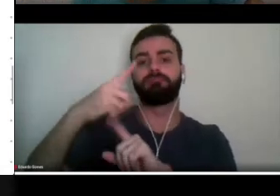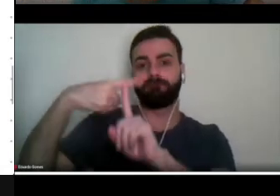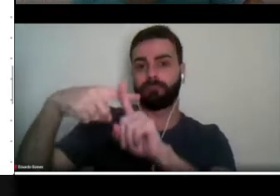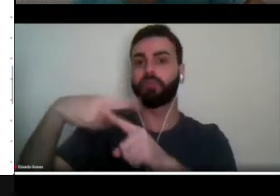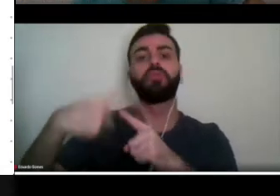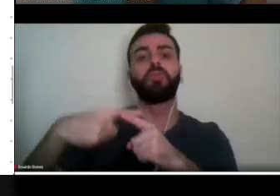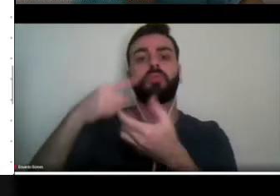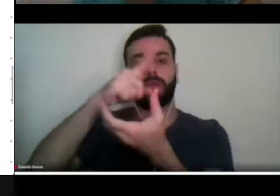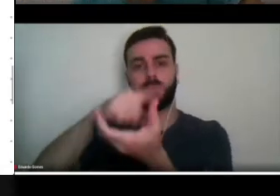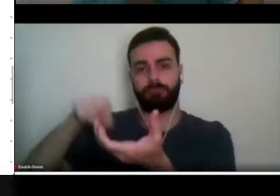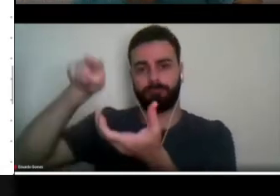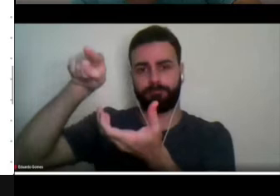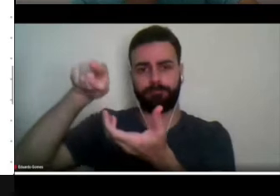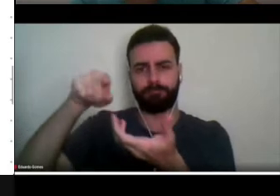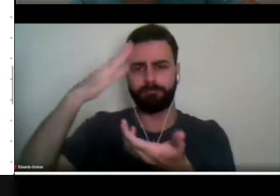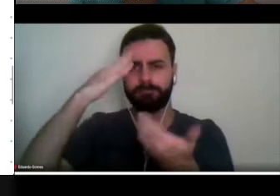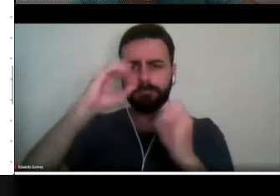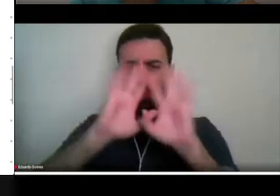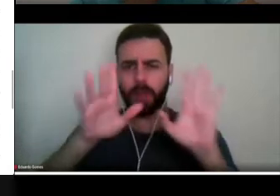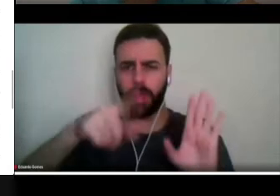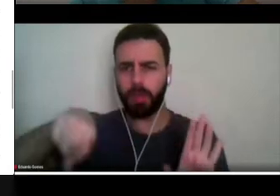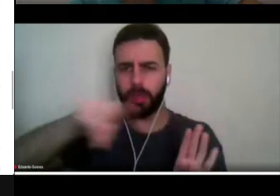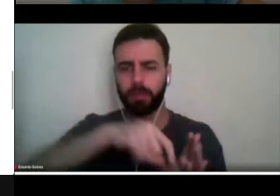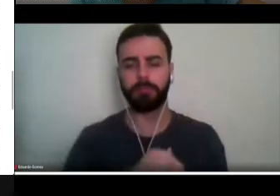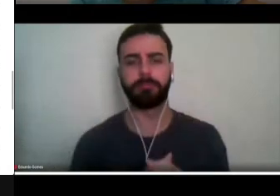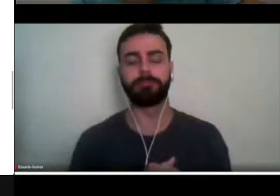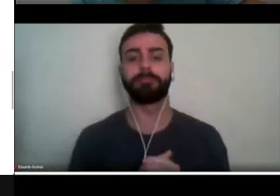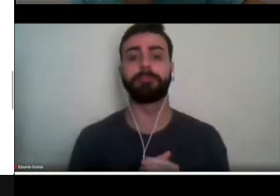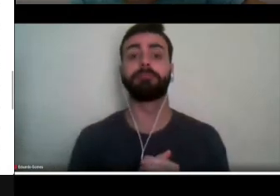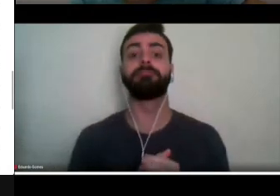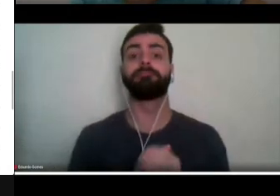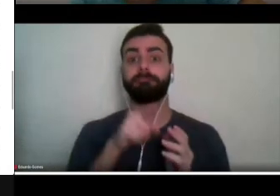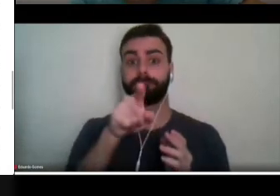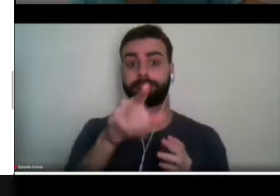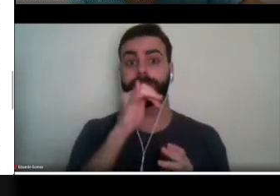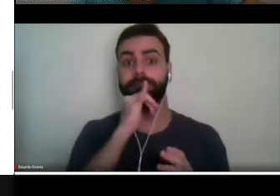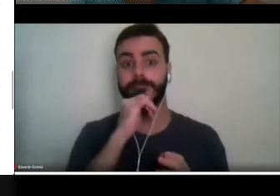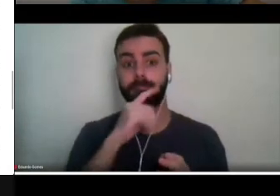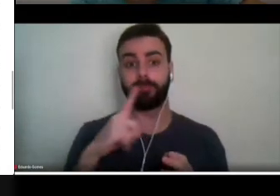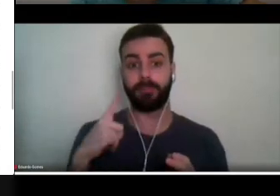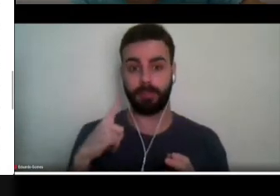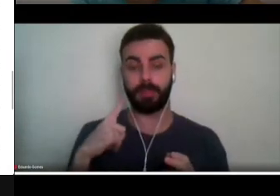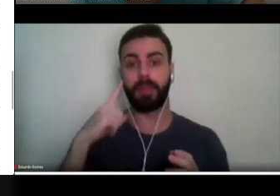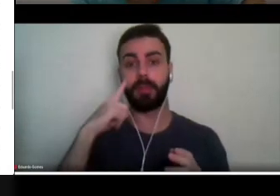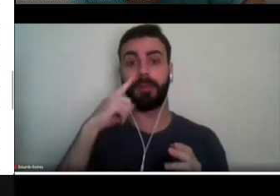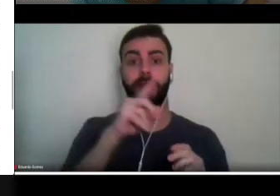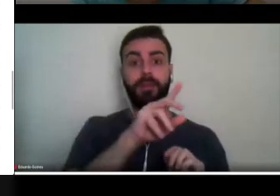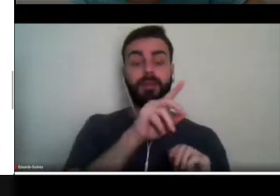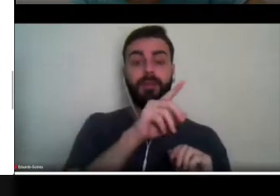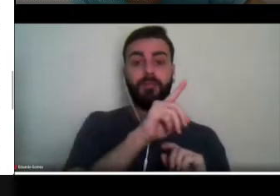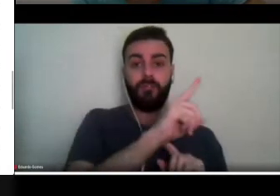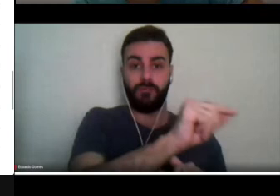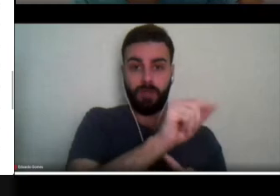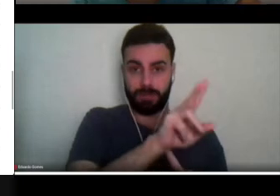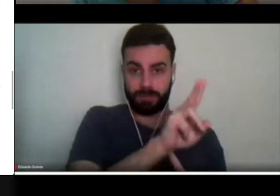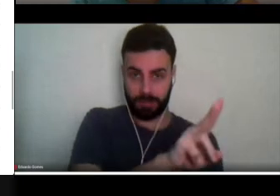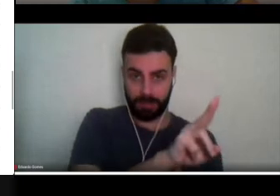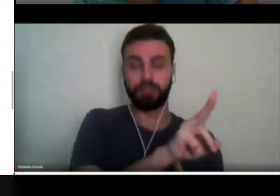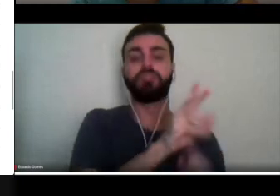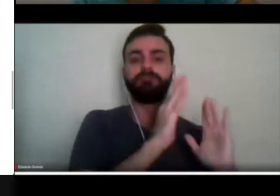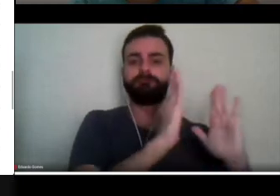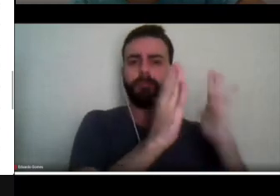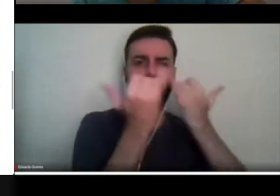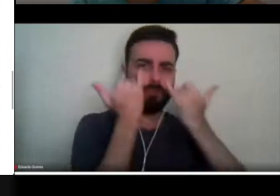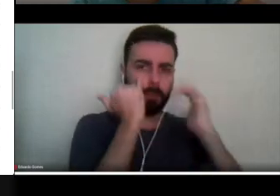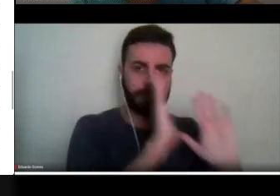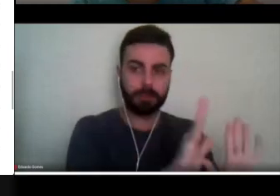a informação da velocidade com a aceleração, você pode dizer, então, por exemplo, nesse ponto D aqui, ó, nesse ponto D aqui,